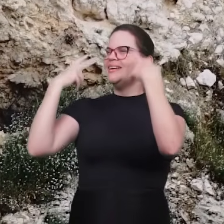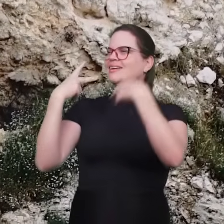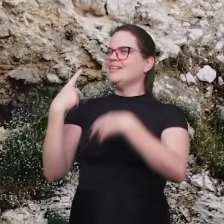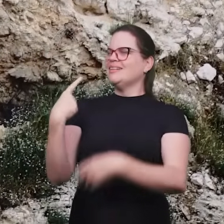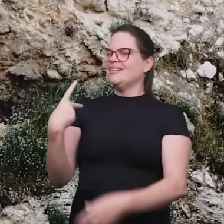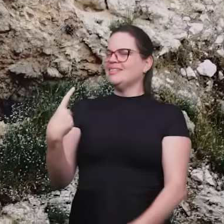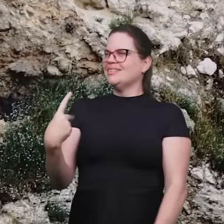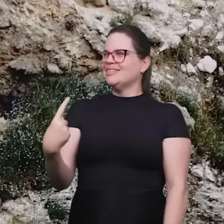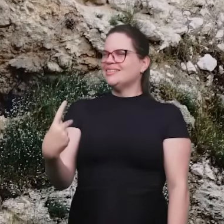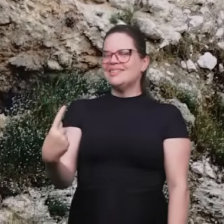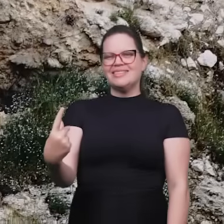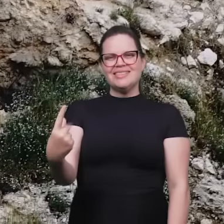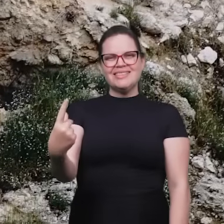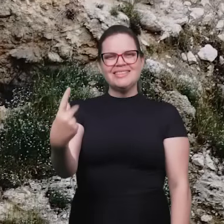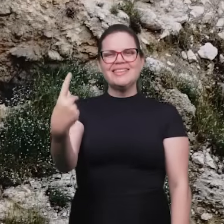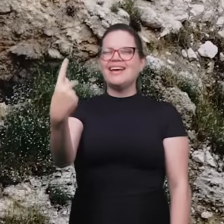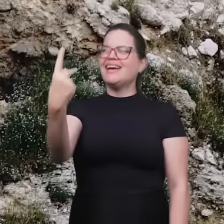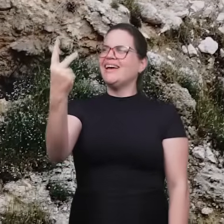eterno